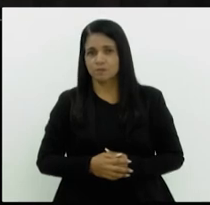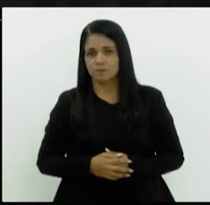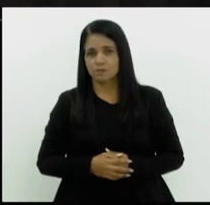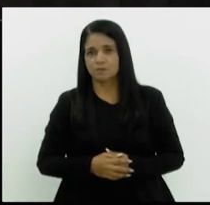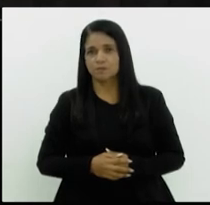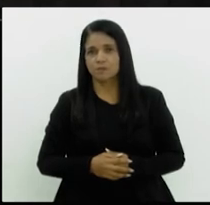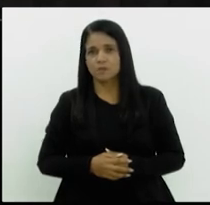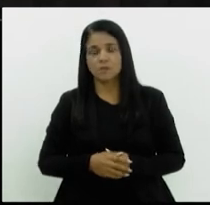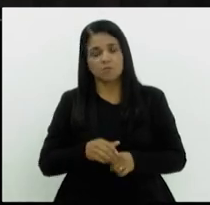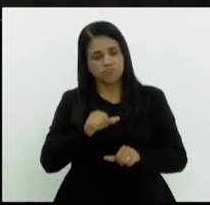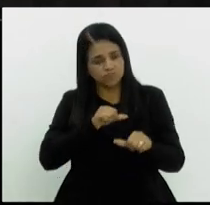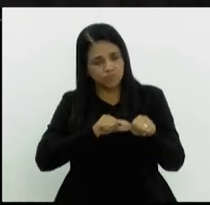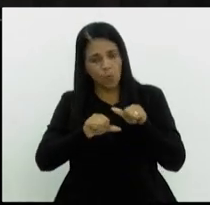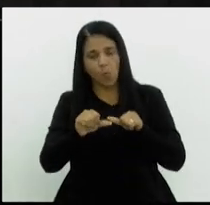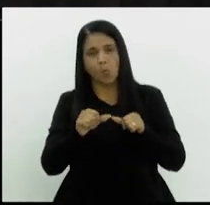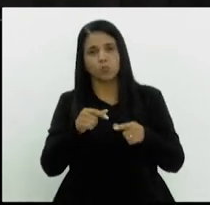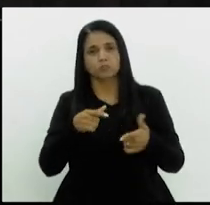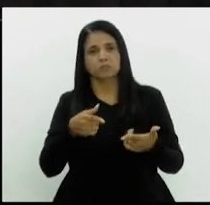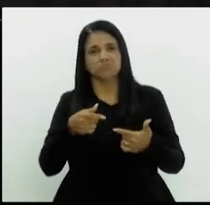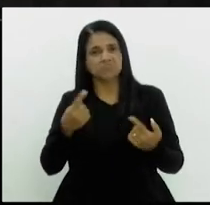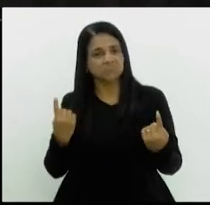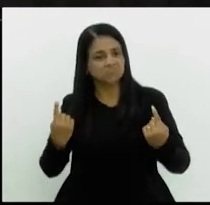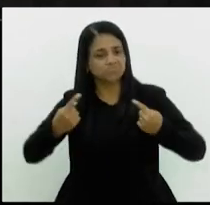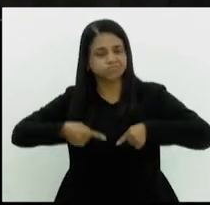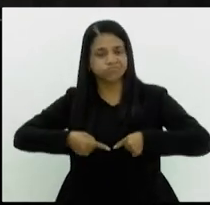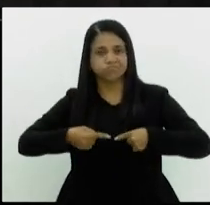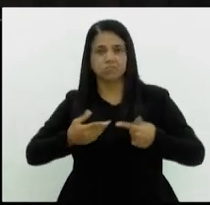ao nosso estado do Rio de Janeiro.